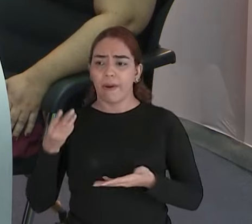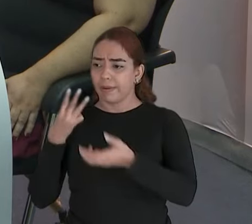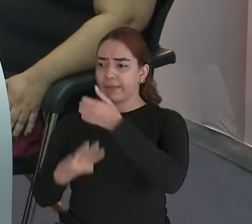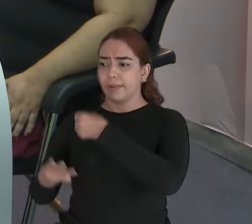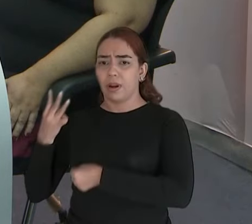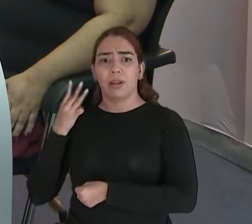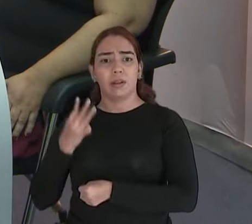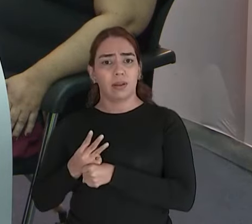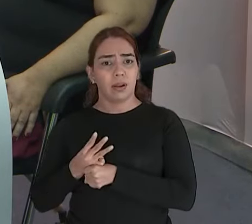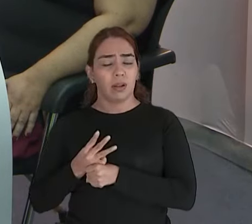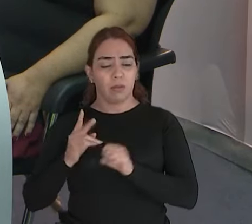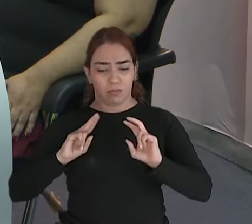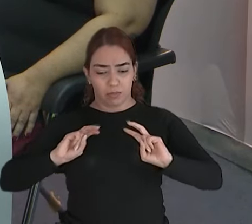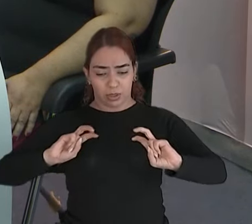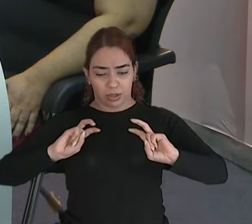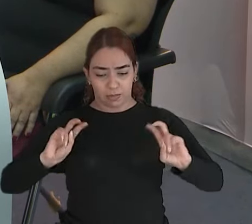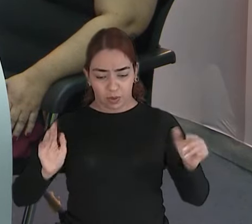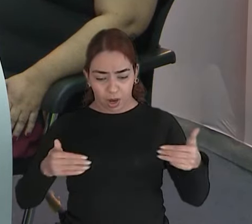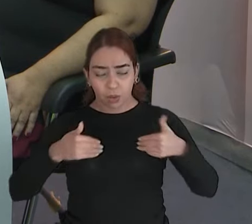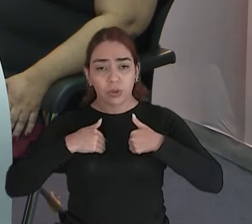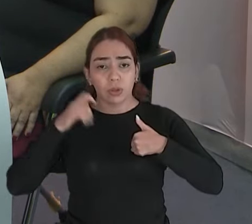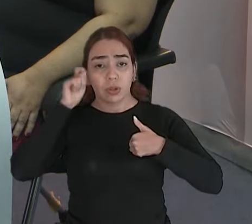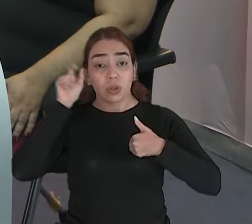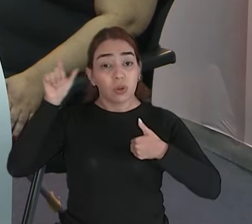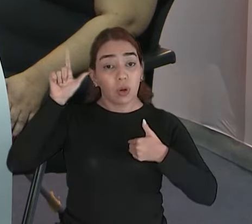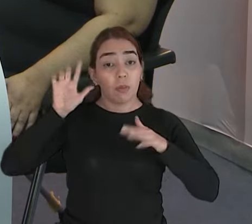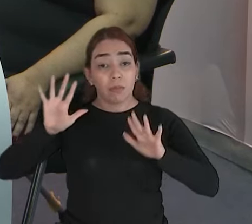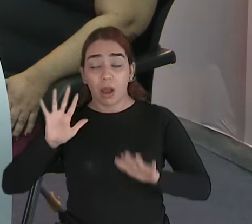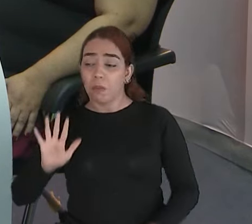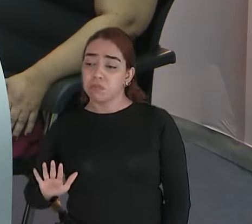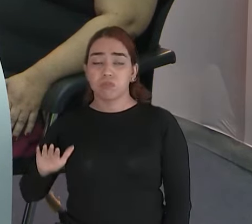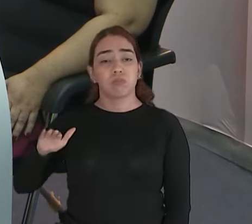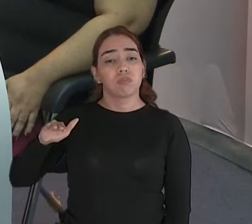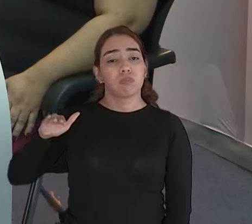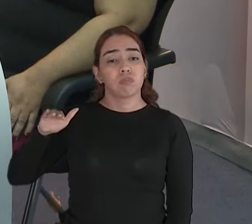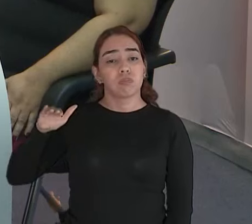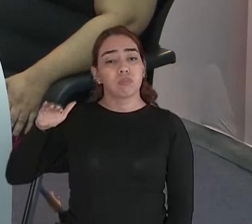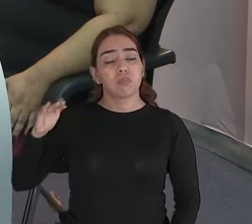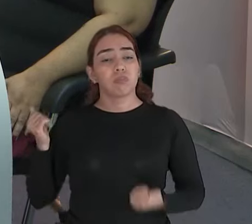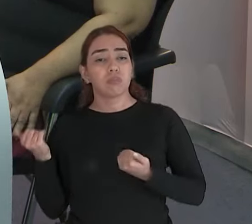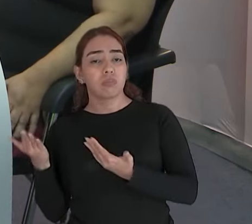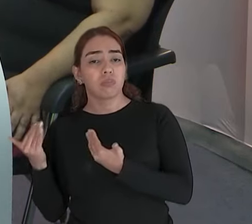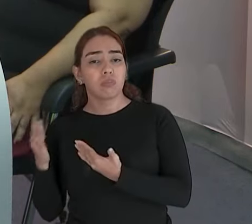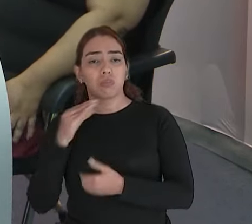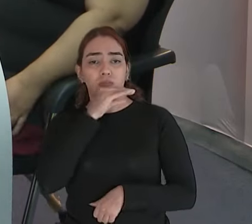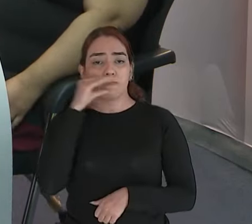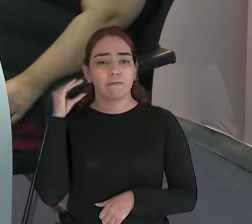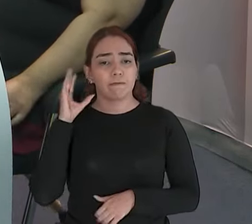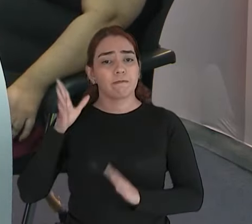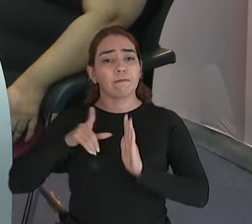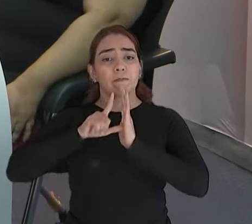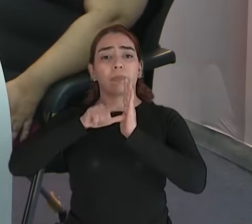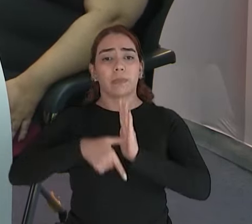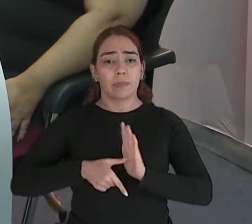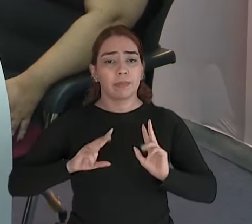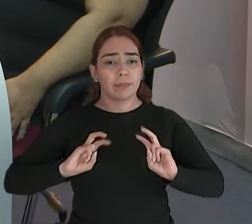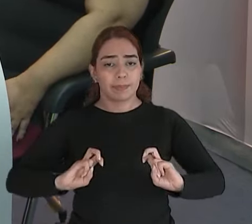né? Como foi para você a infância, a adolescência e um diagnóstico tardio, né? Bom dia a